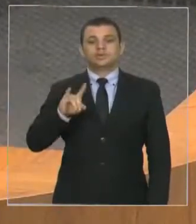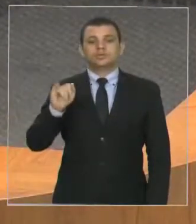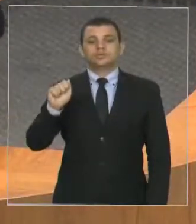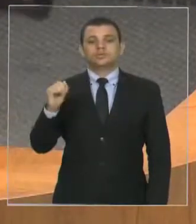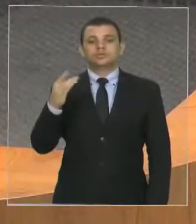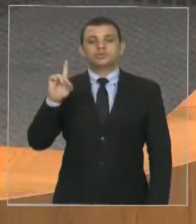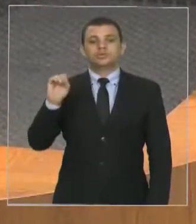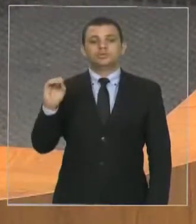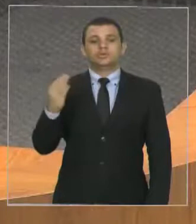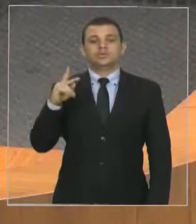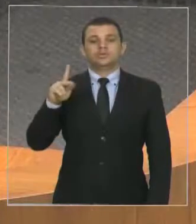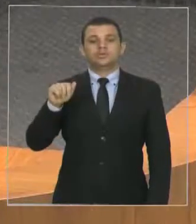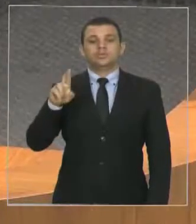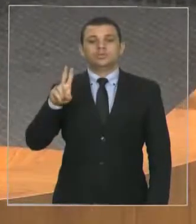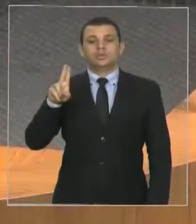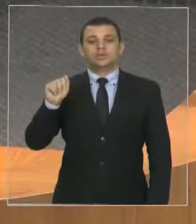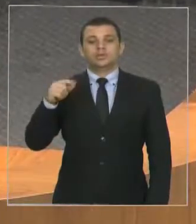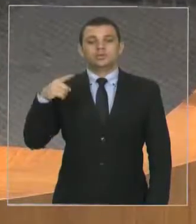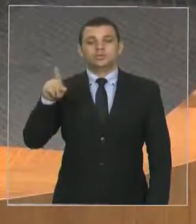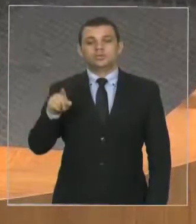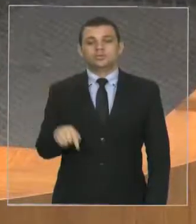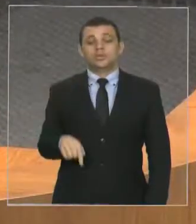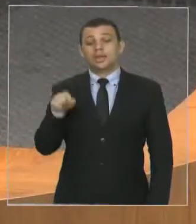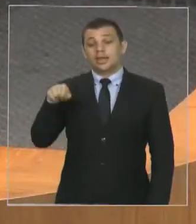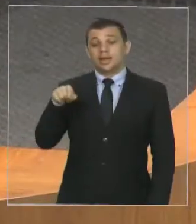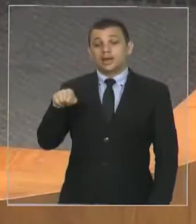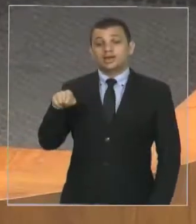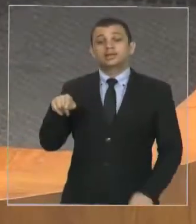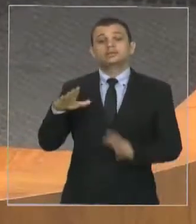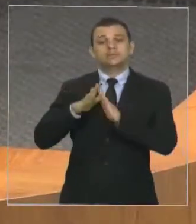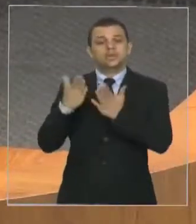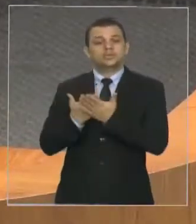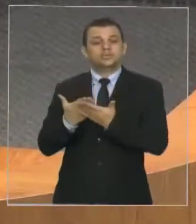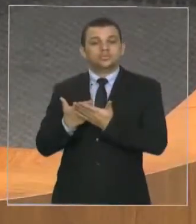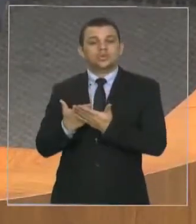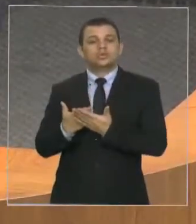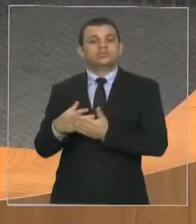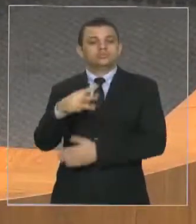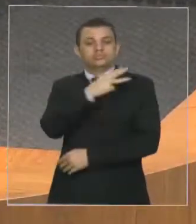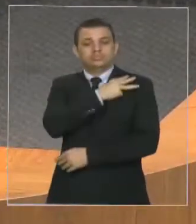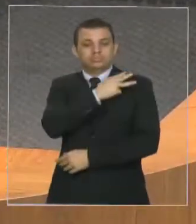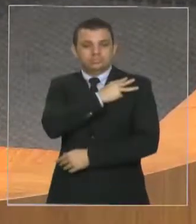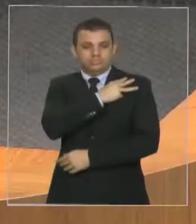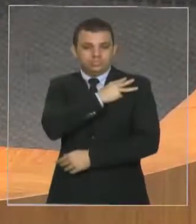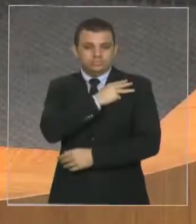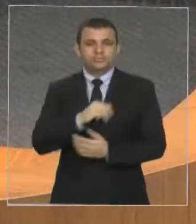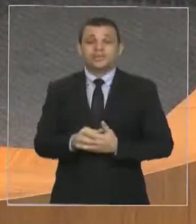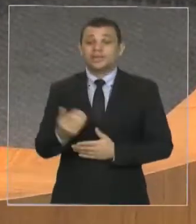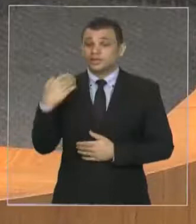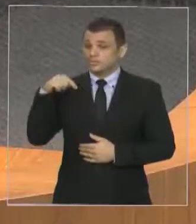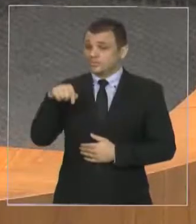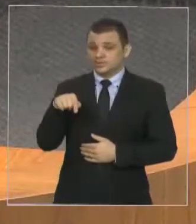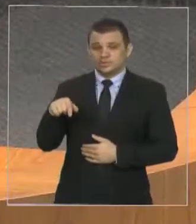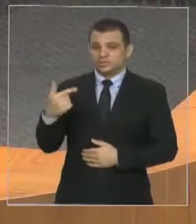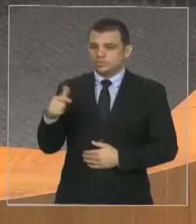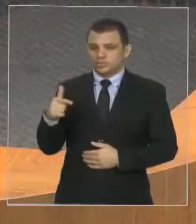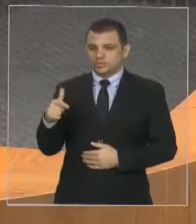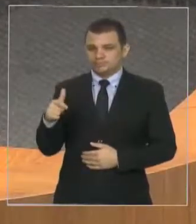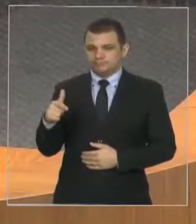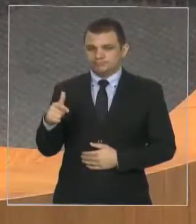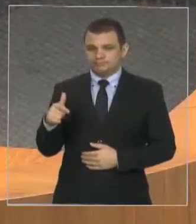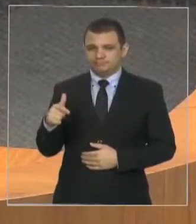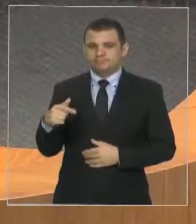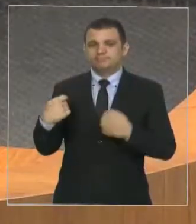Santa Luzia do Pará não tinha escola na sede, escola de ensino médio. Os estudantes frequentavam uma escola do